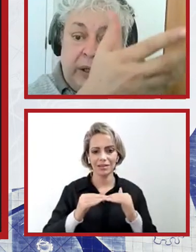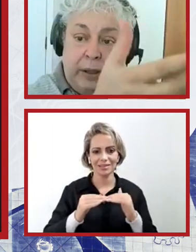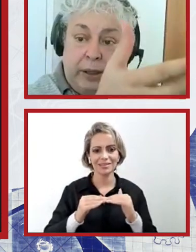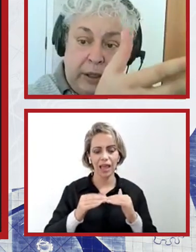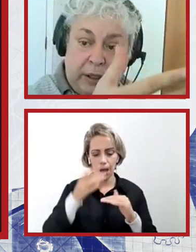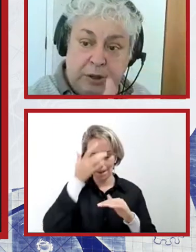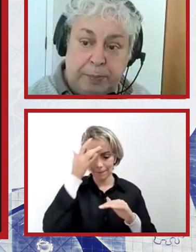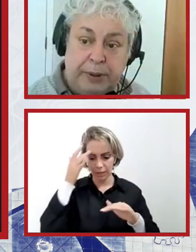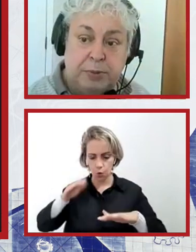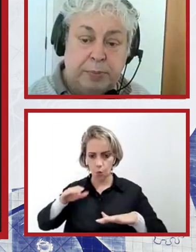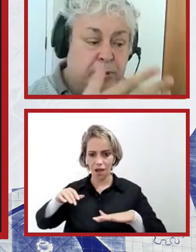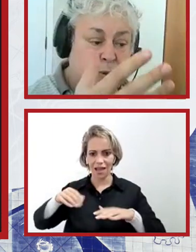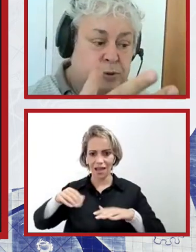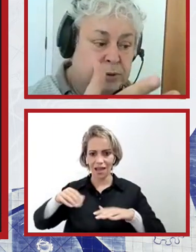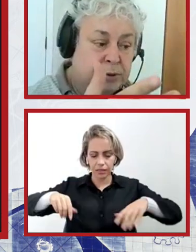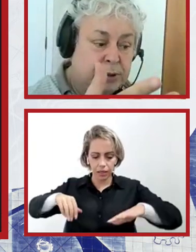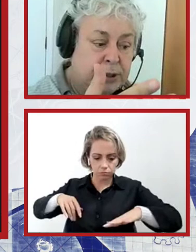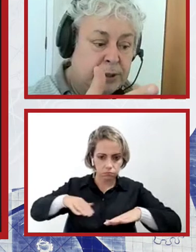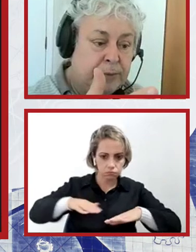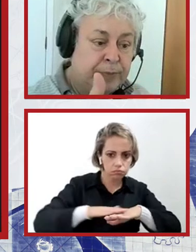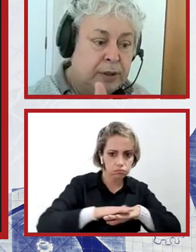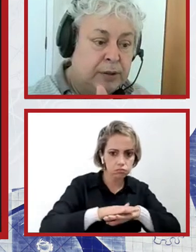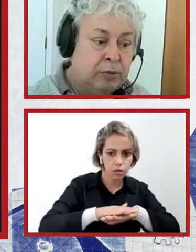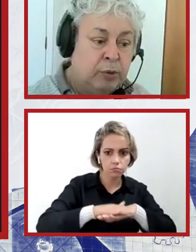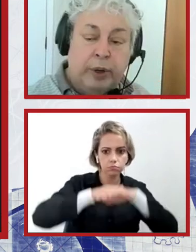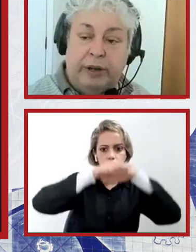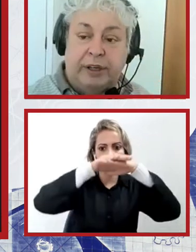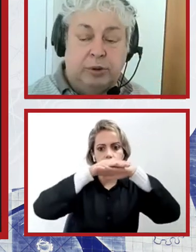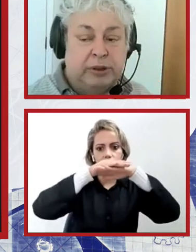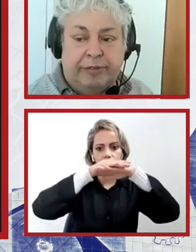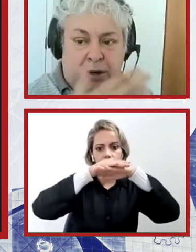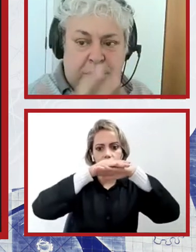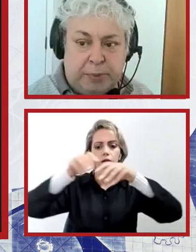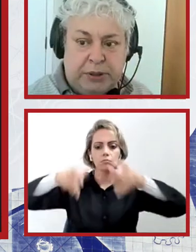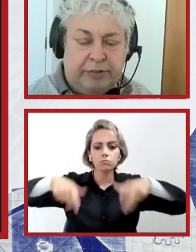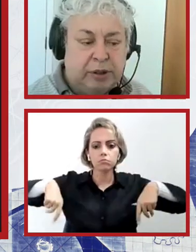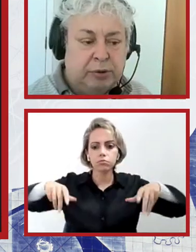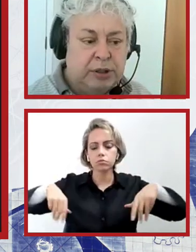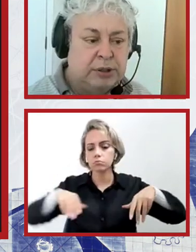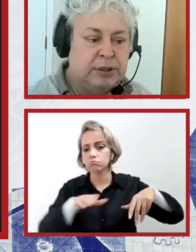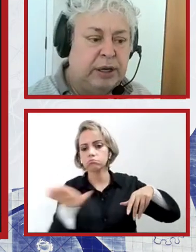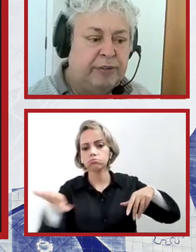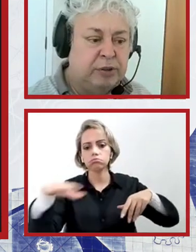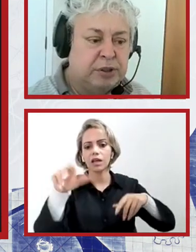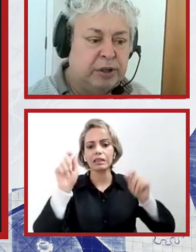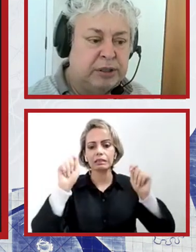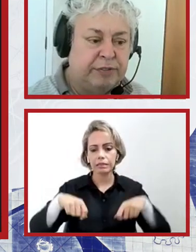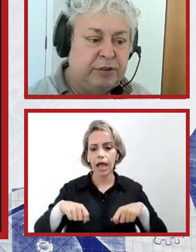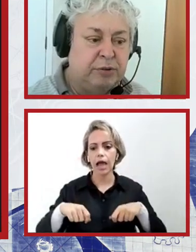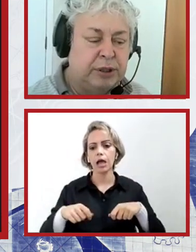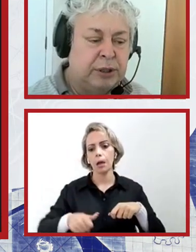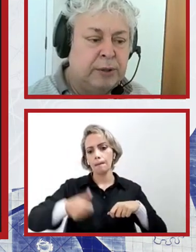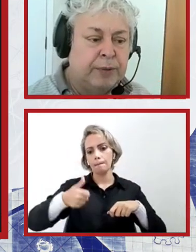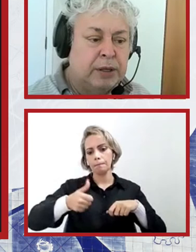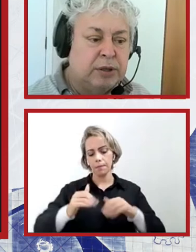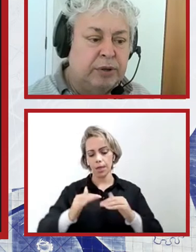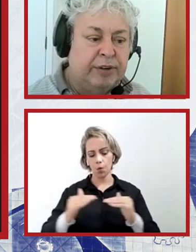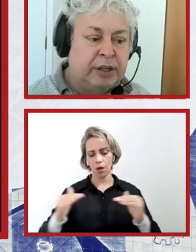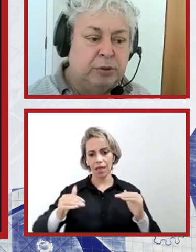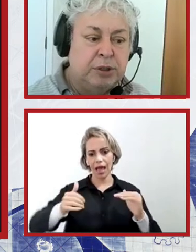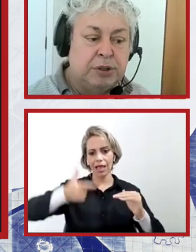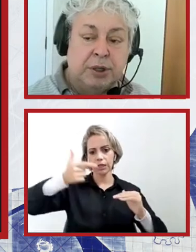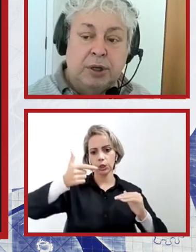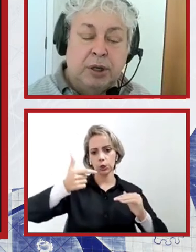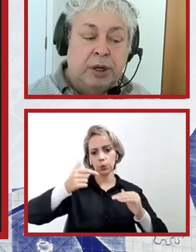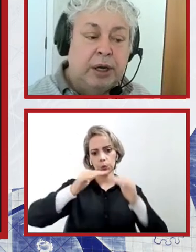não consegue ir de um piso para o outro. Né? Então, o elevador tem vários tipos de elevadores. Esses aí, elevadores que estão nessa figura,